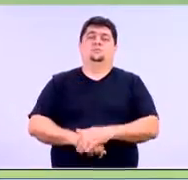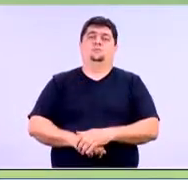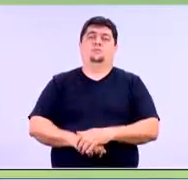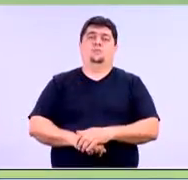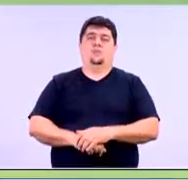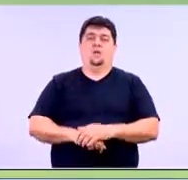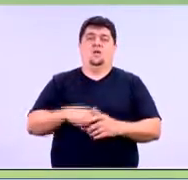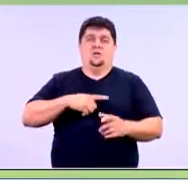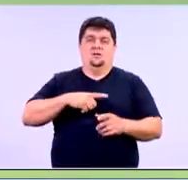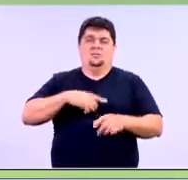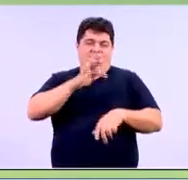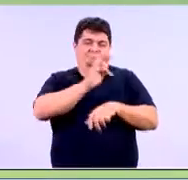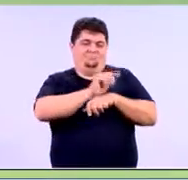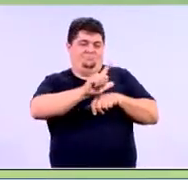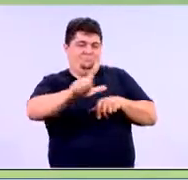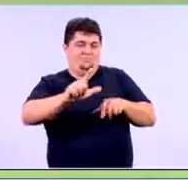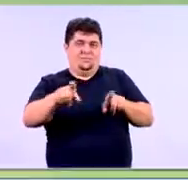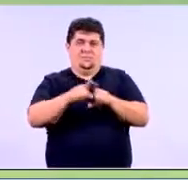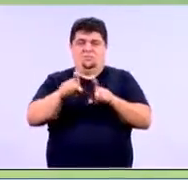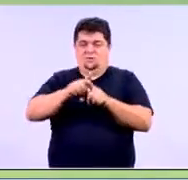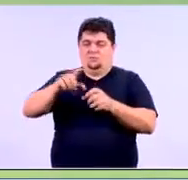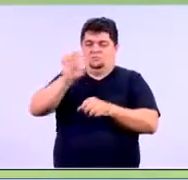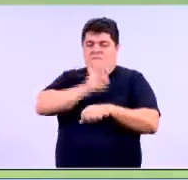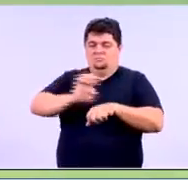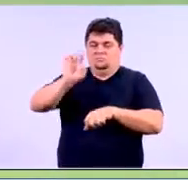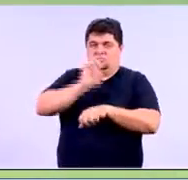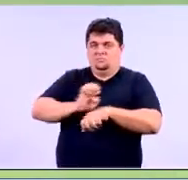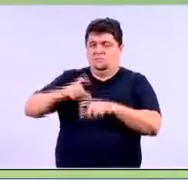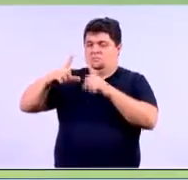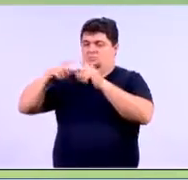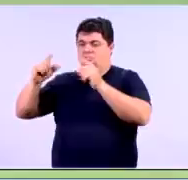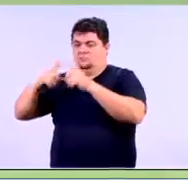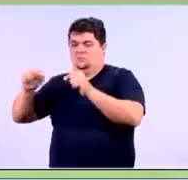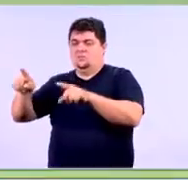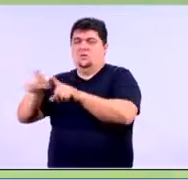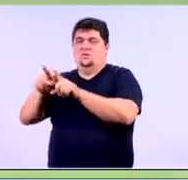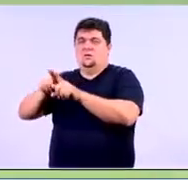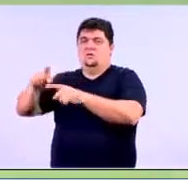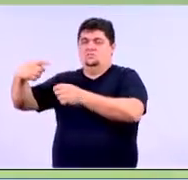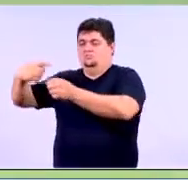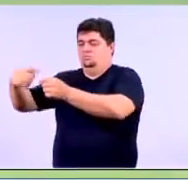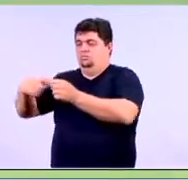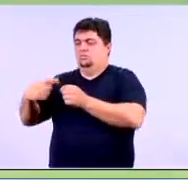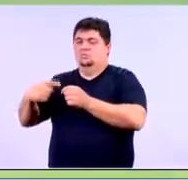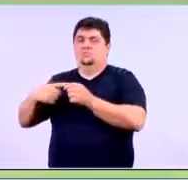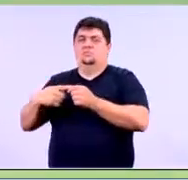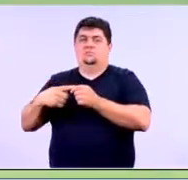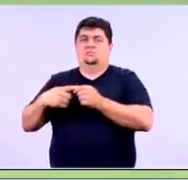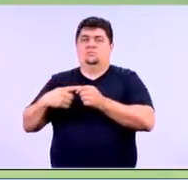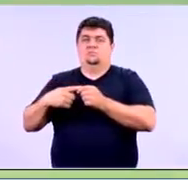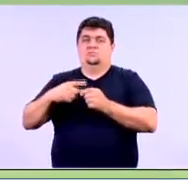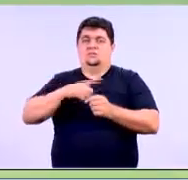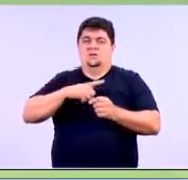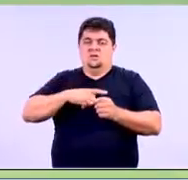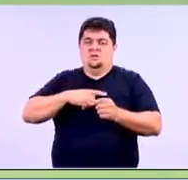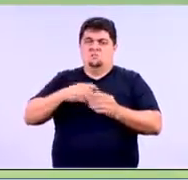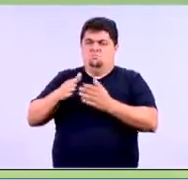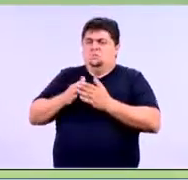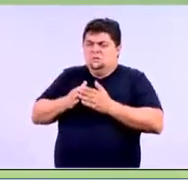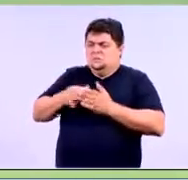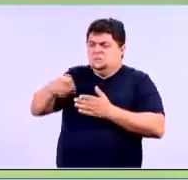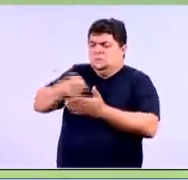que a União, os Estados, o Distrito Federal e os municípios em exigir